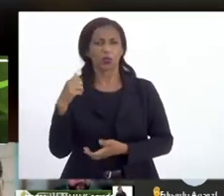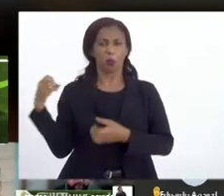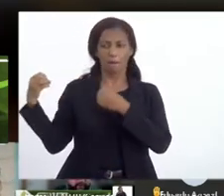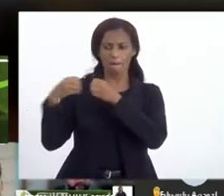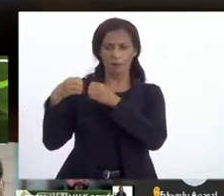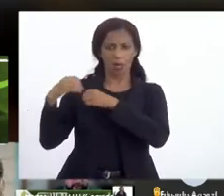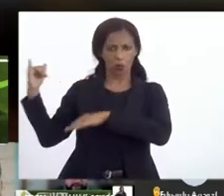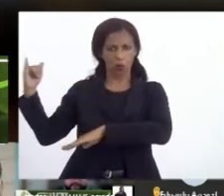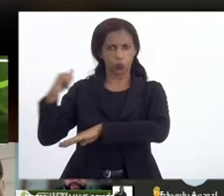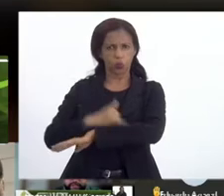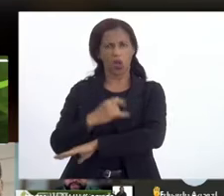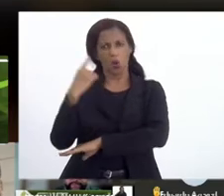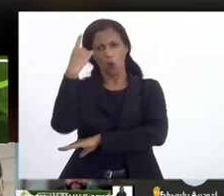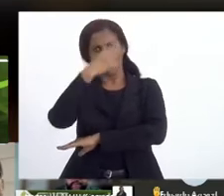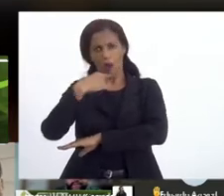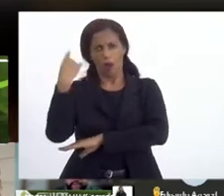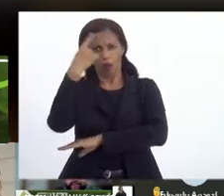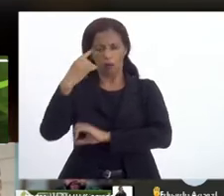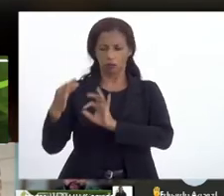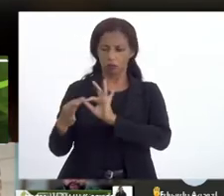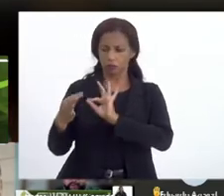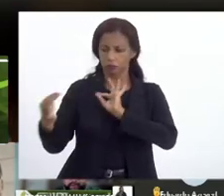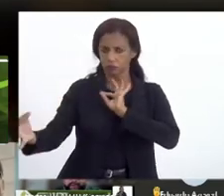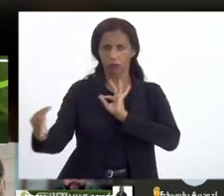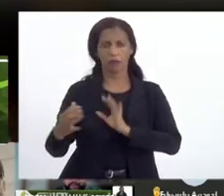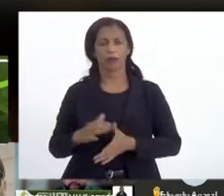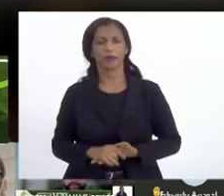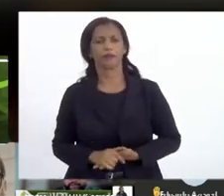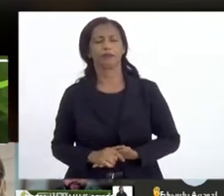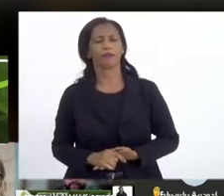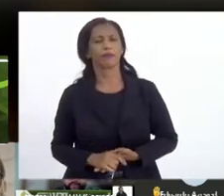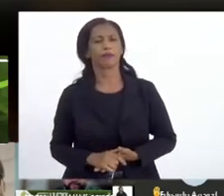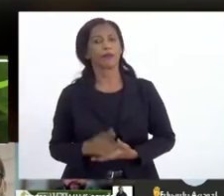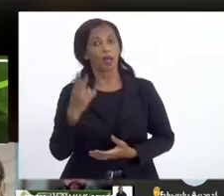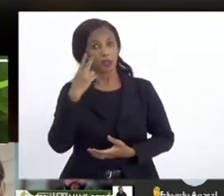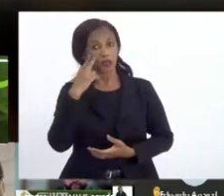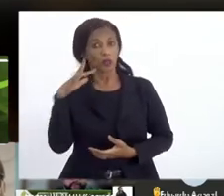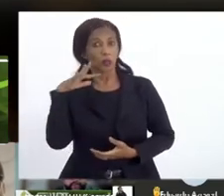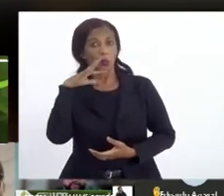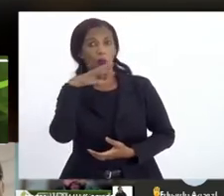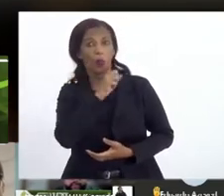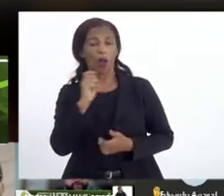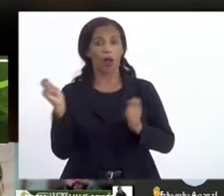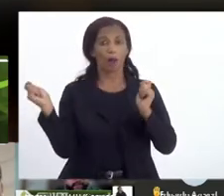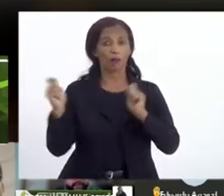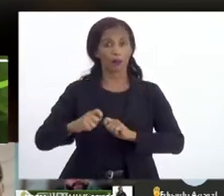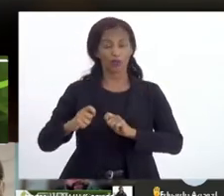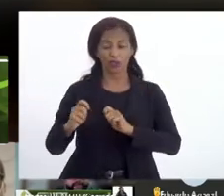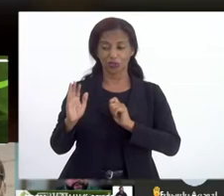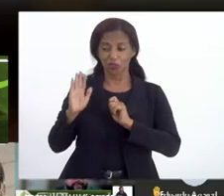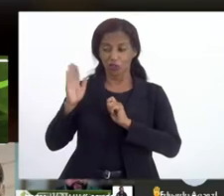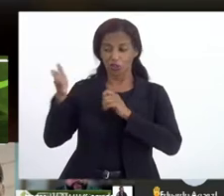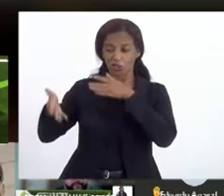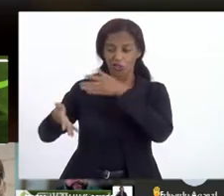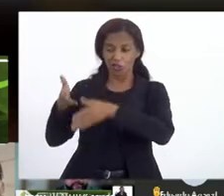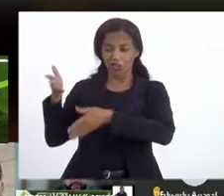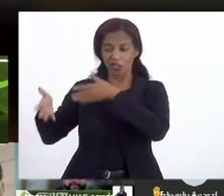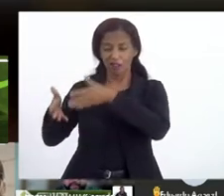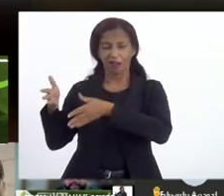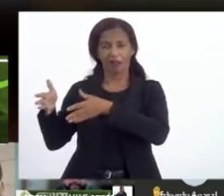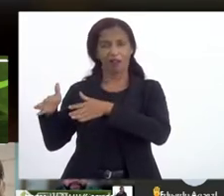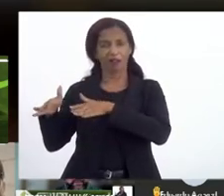fica a menos de uma hora de distância. A gente vê que poderíamos chegar a movimentos